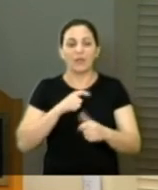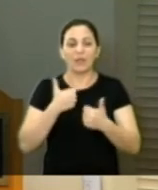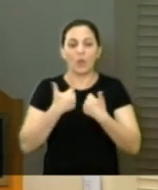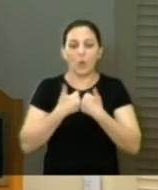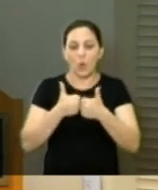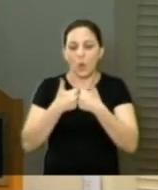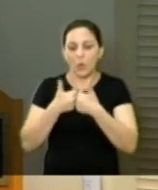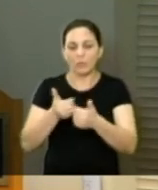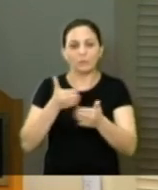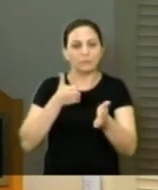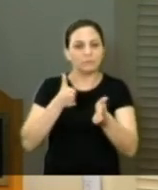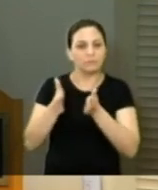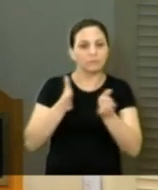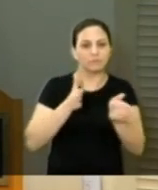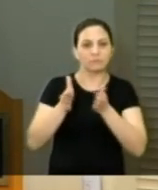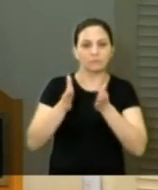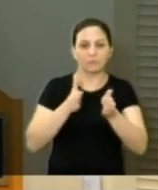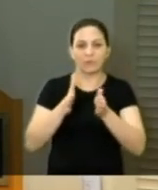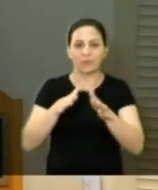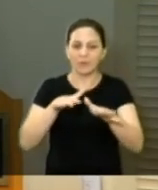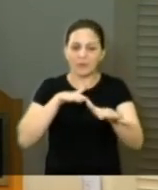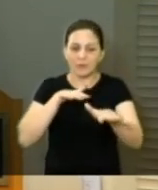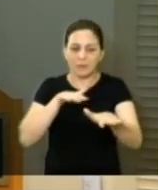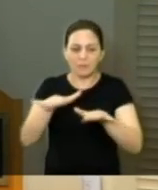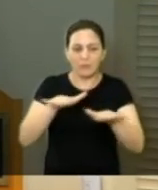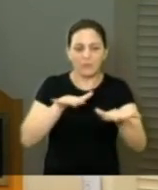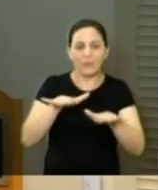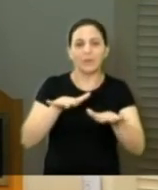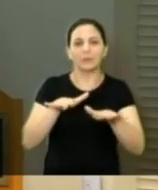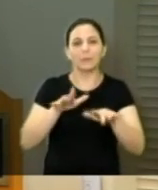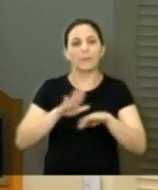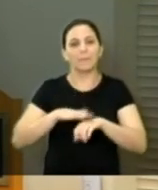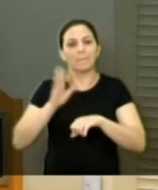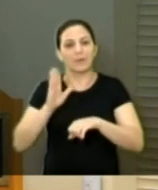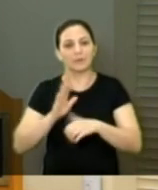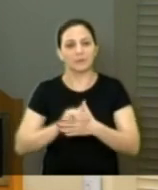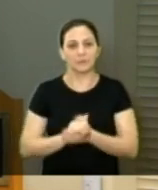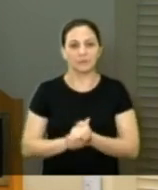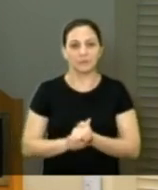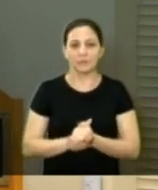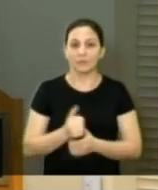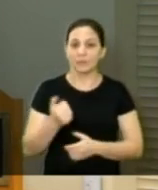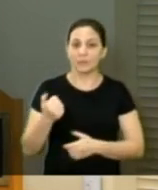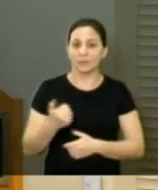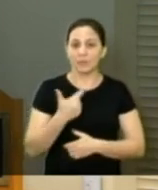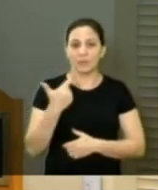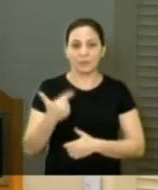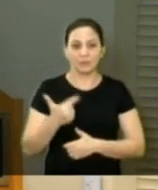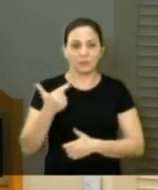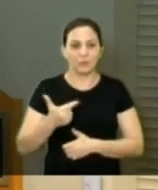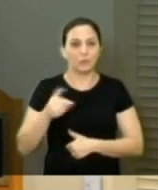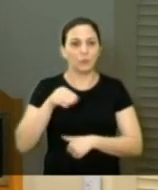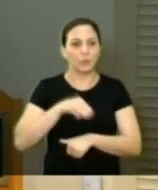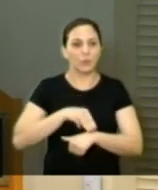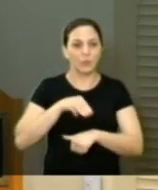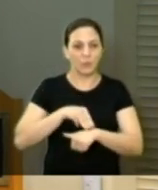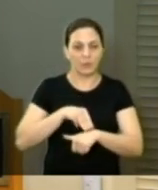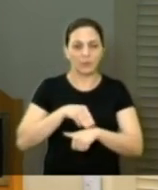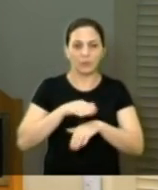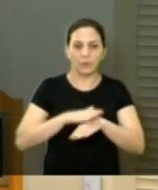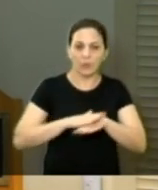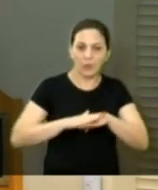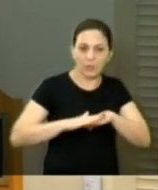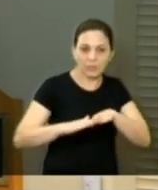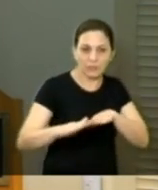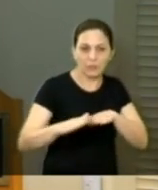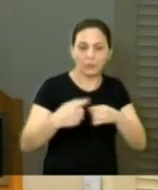coletivo e aonde existe o maior fluxo de movimentação. E que, nesse segundo momento agora, já a operação Tapa Buracos está